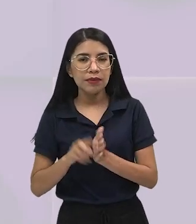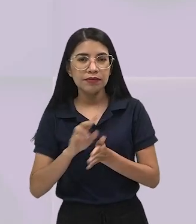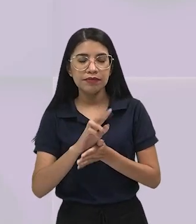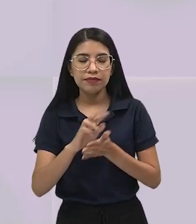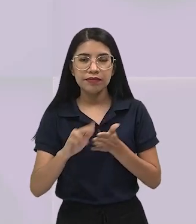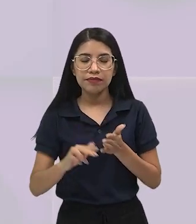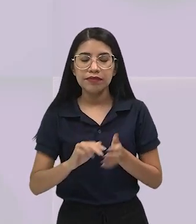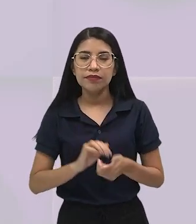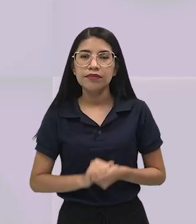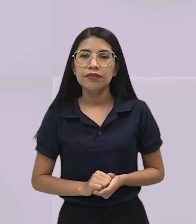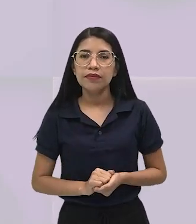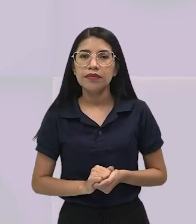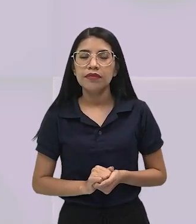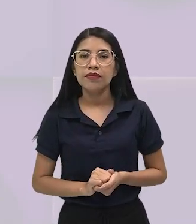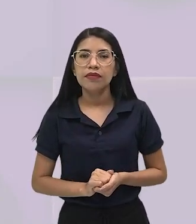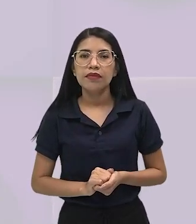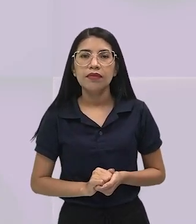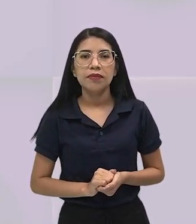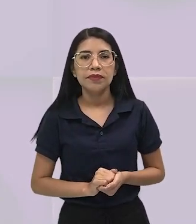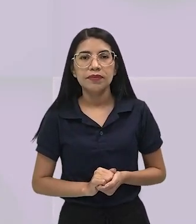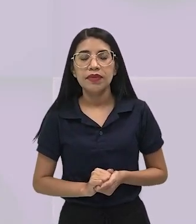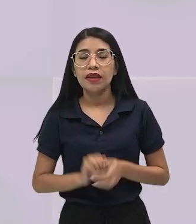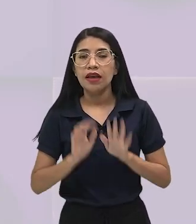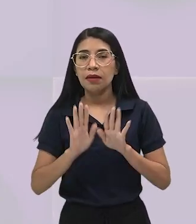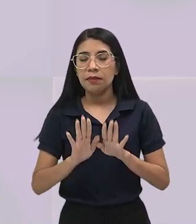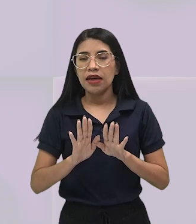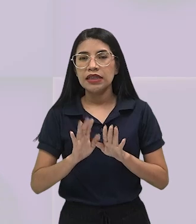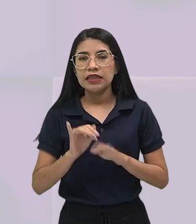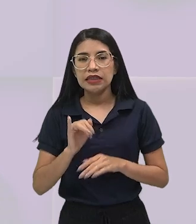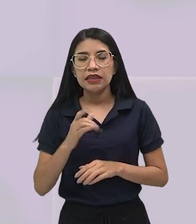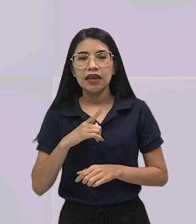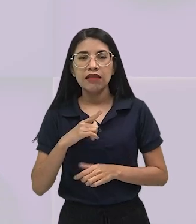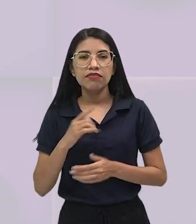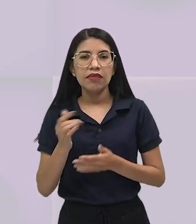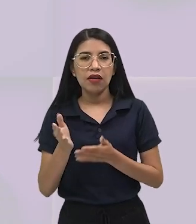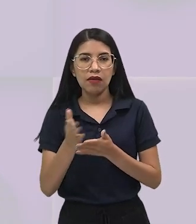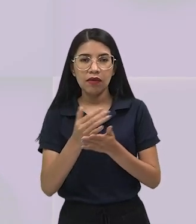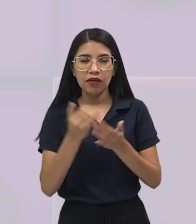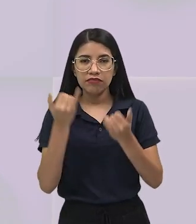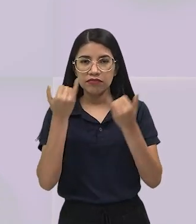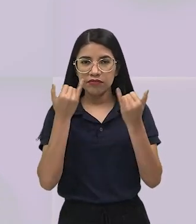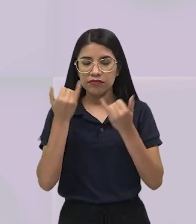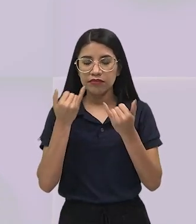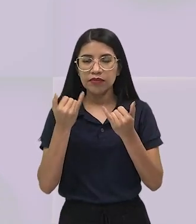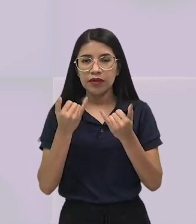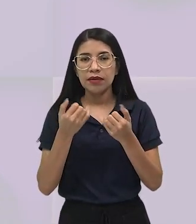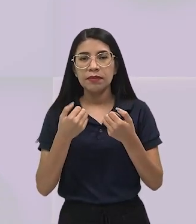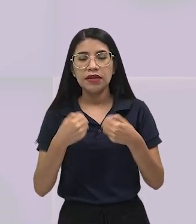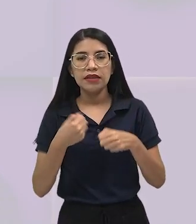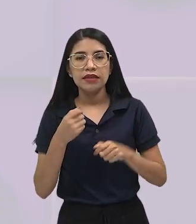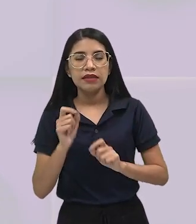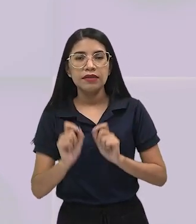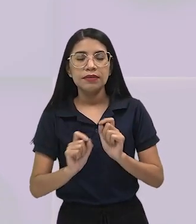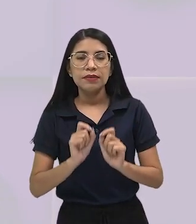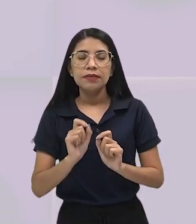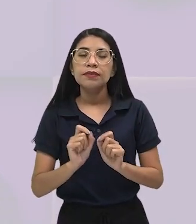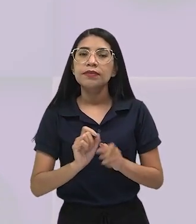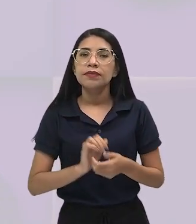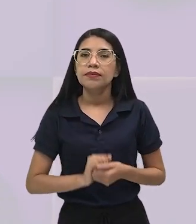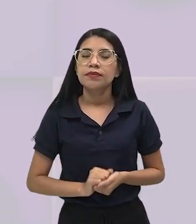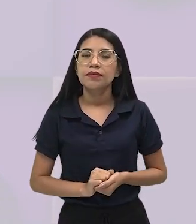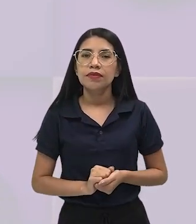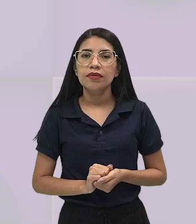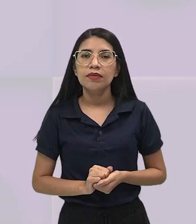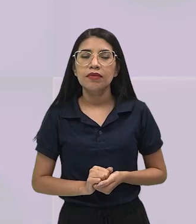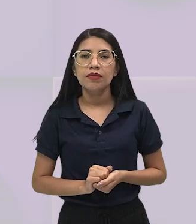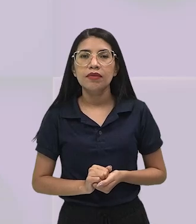pergunta. Porém, quando você está diante de dados, certo? Nós temos que considerar como